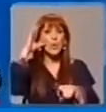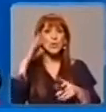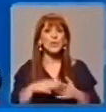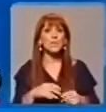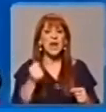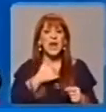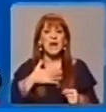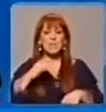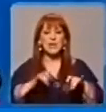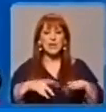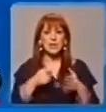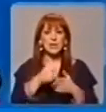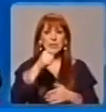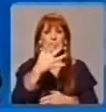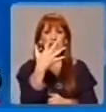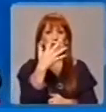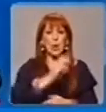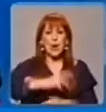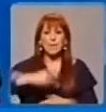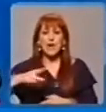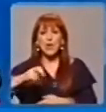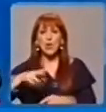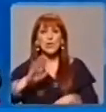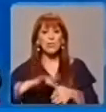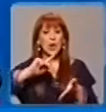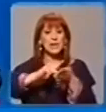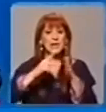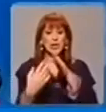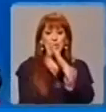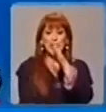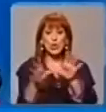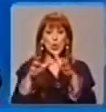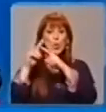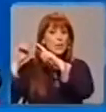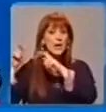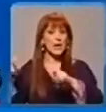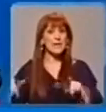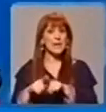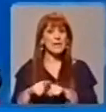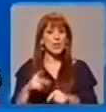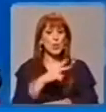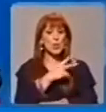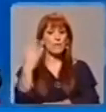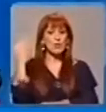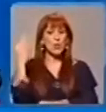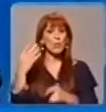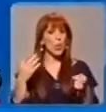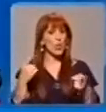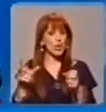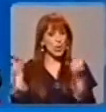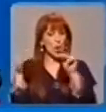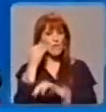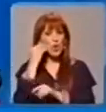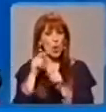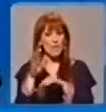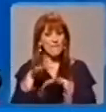Uma empresa australiana pagou 5 milhões de euros por uma tecnologia criada por um grupo de investigadores da Universidade do Porto. É uma nova forma de